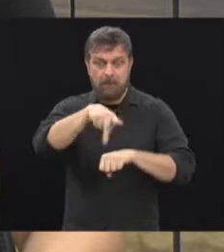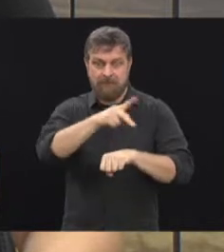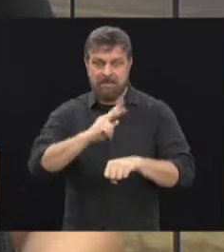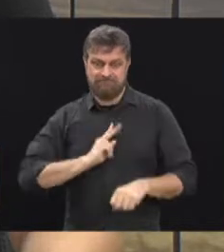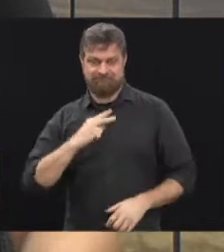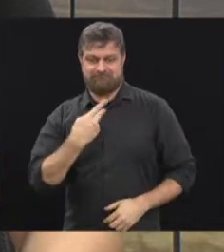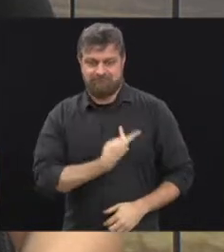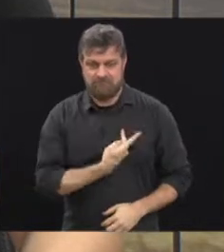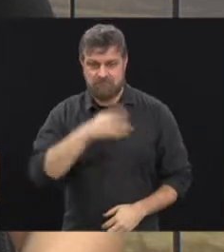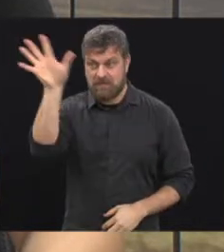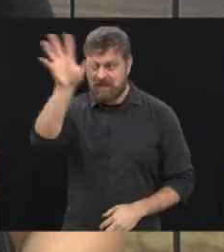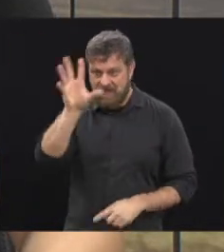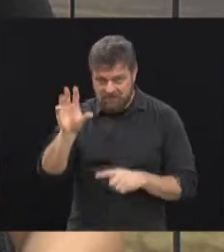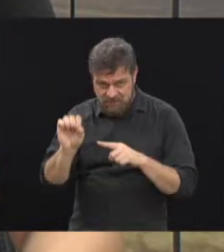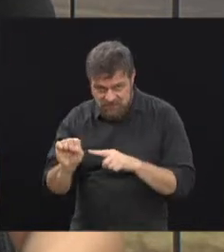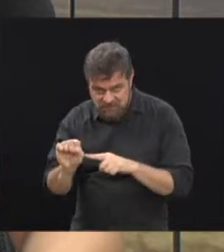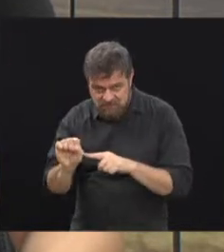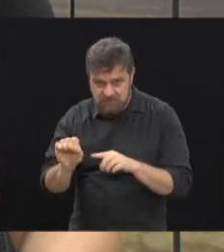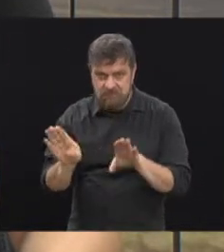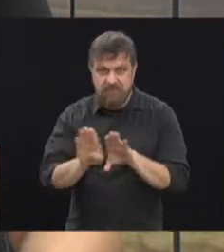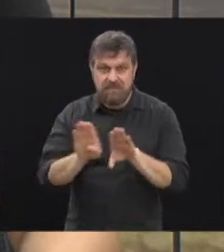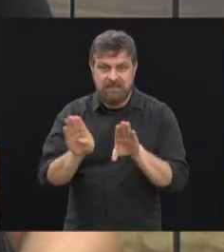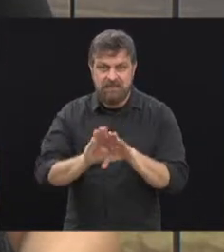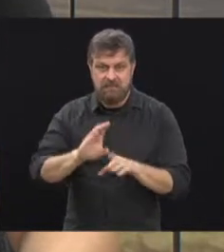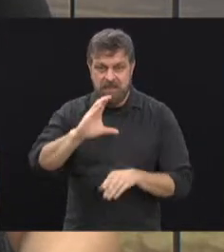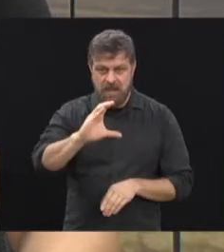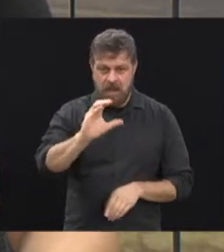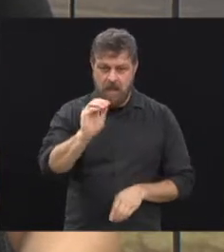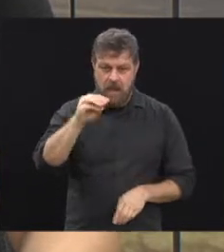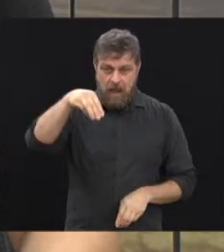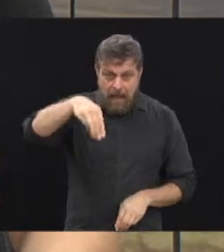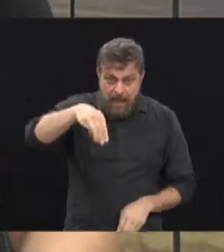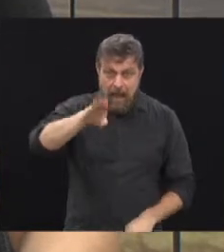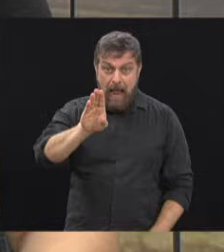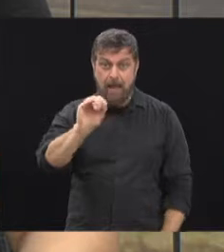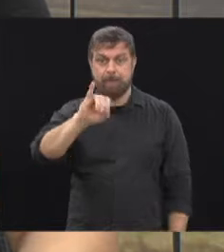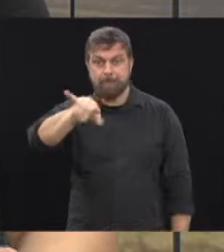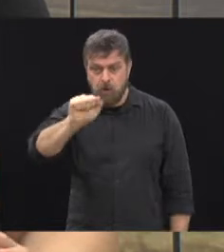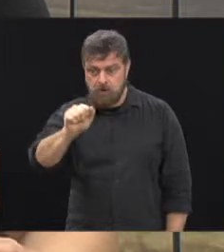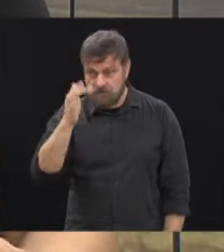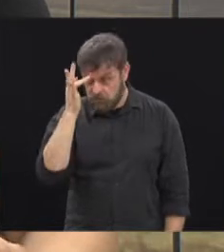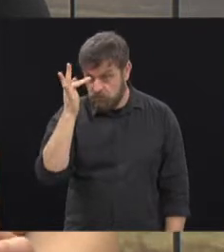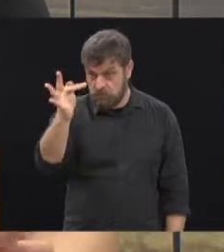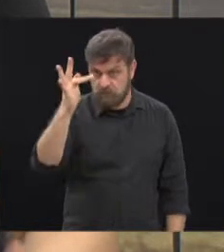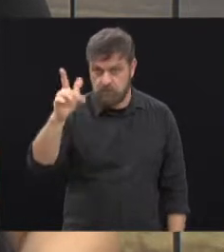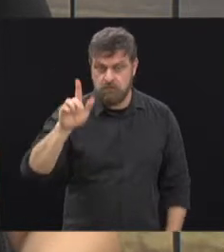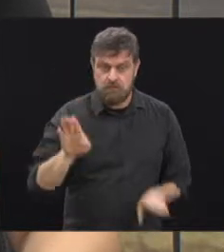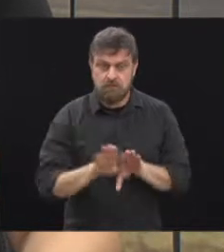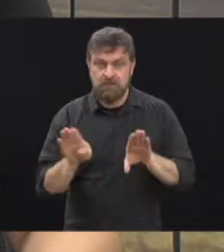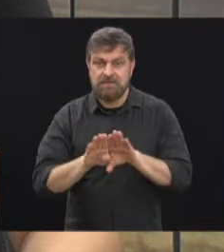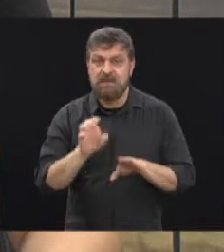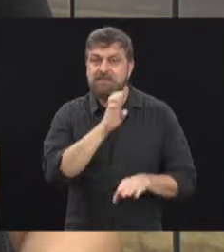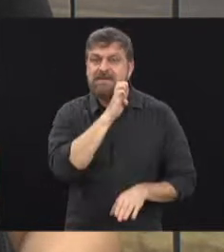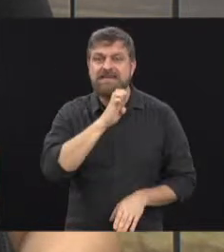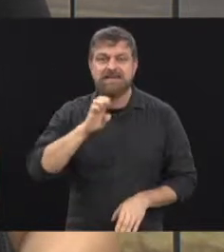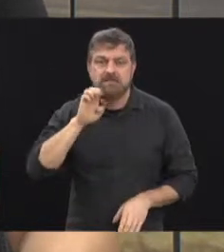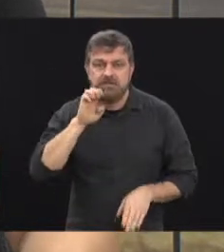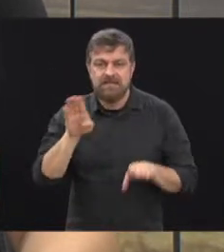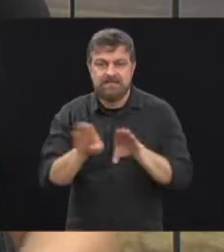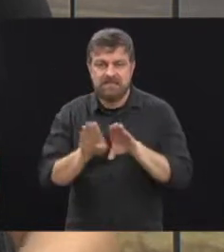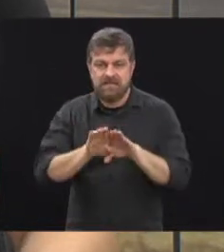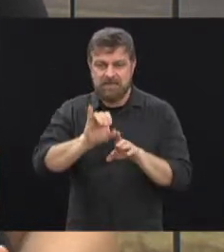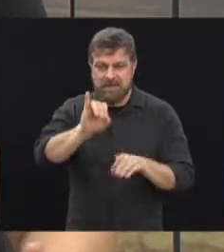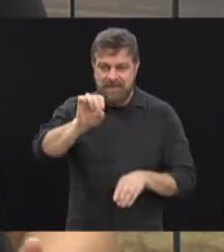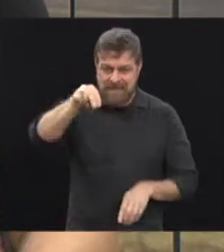transformaram: Tanzânia na África e Camboja. E em breve a gente vai estar subindo Indonésia e Equador, então